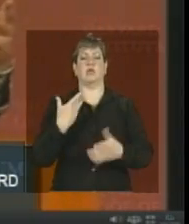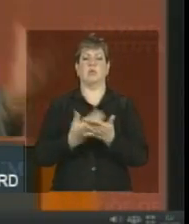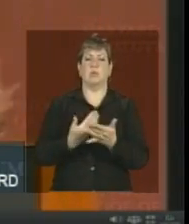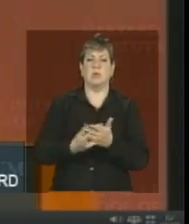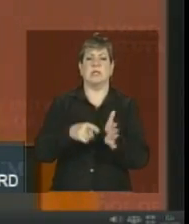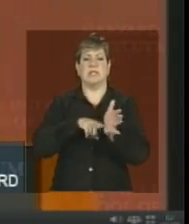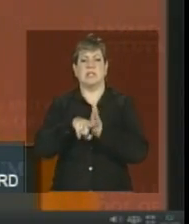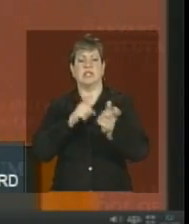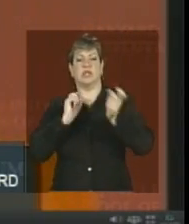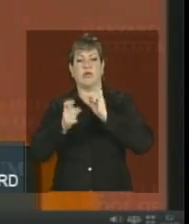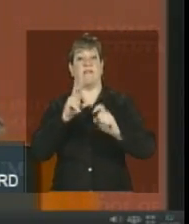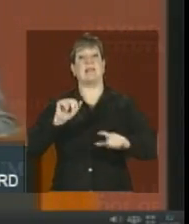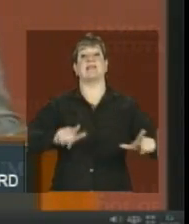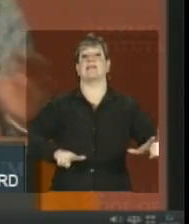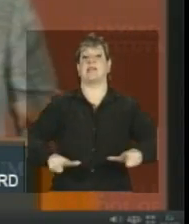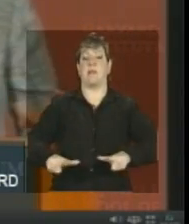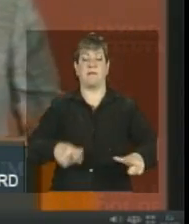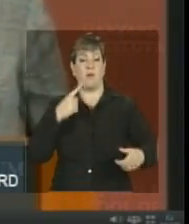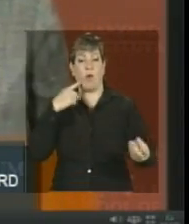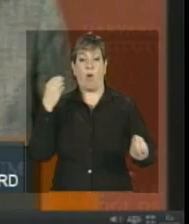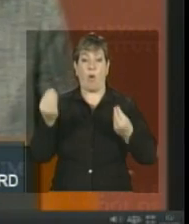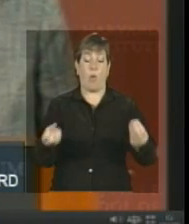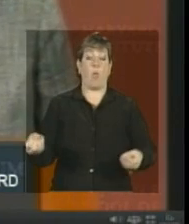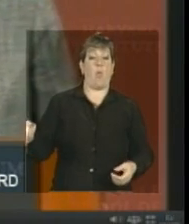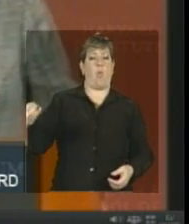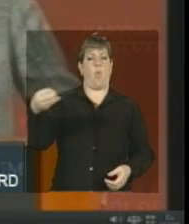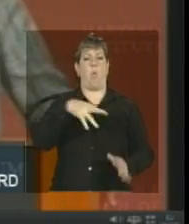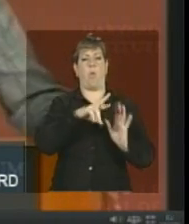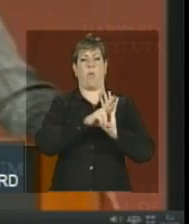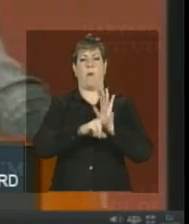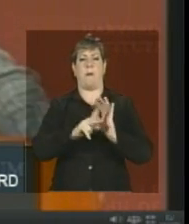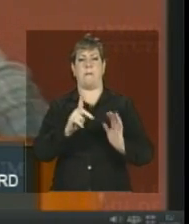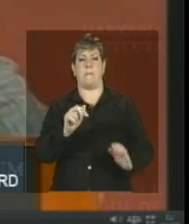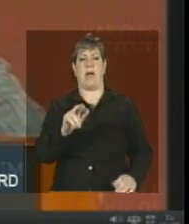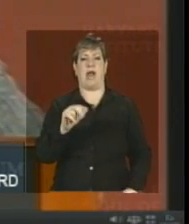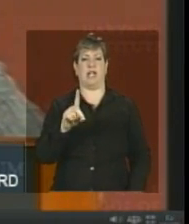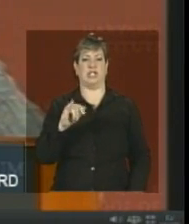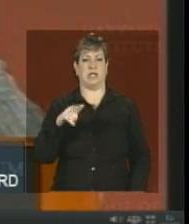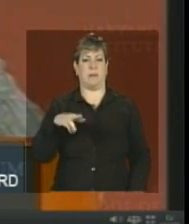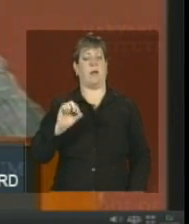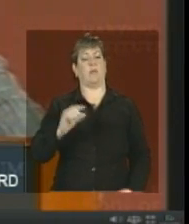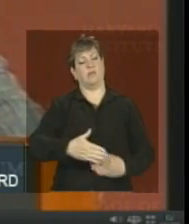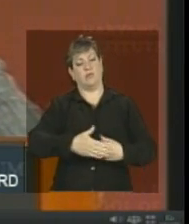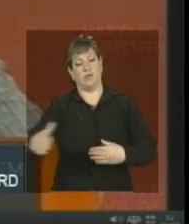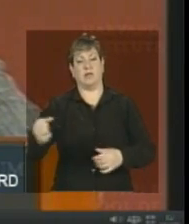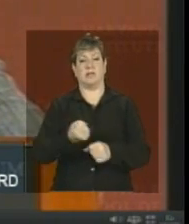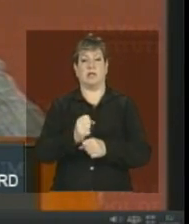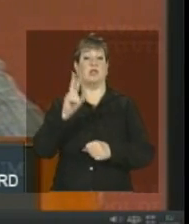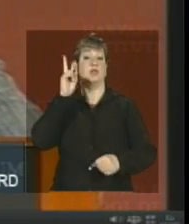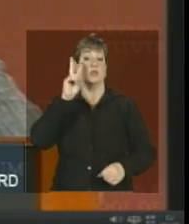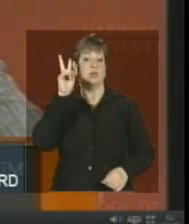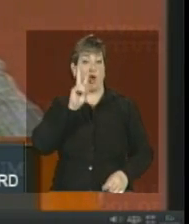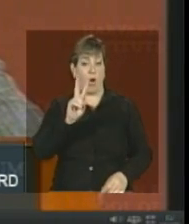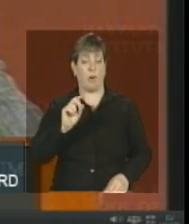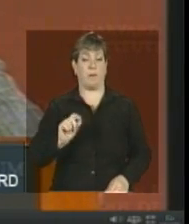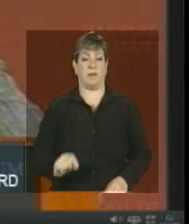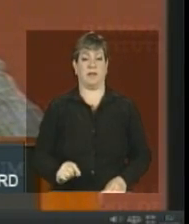vai trabalhar um novo paradigma para os próximos anos no que se refere